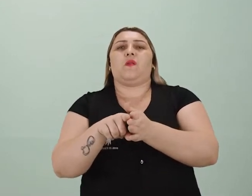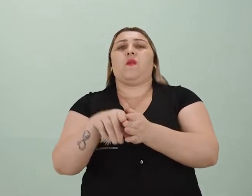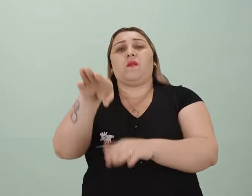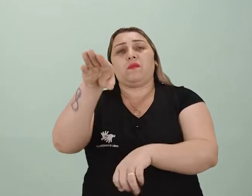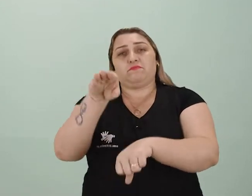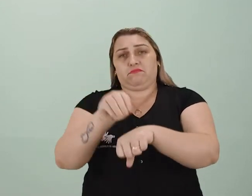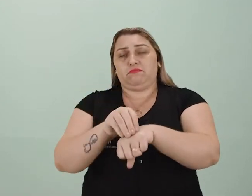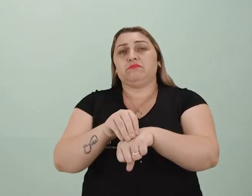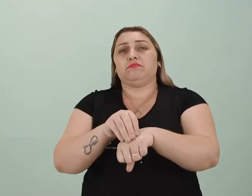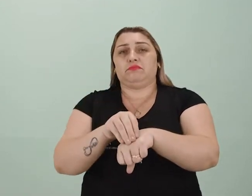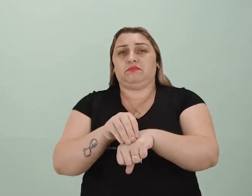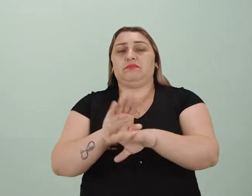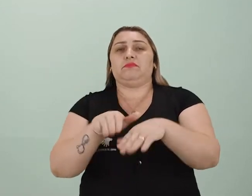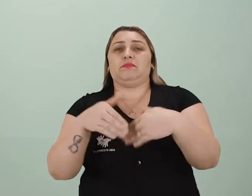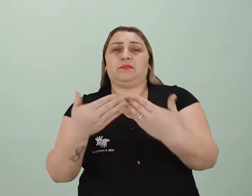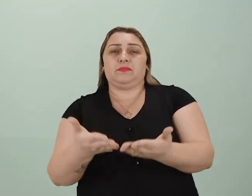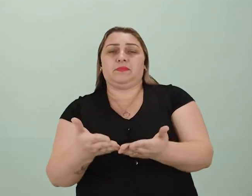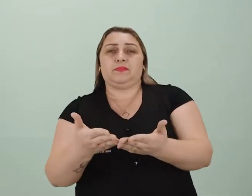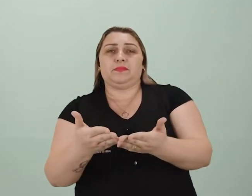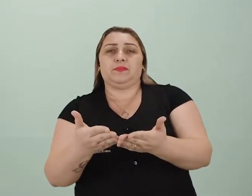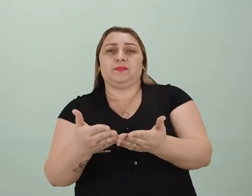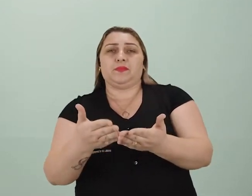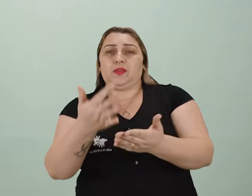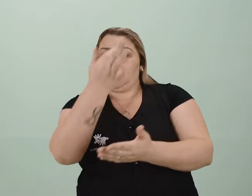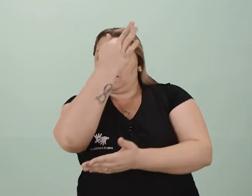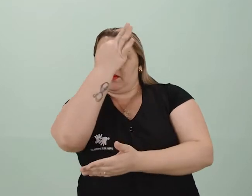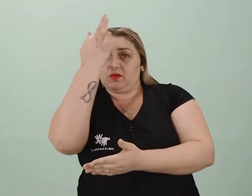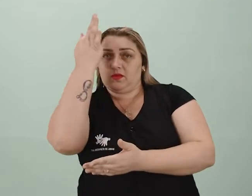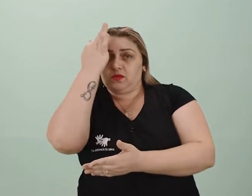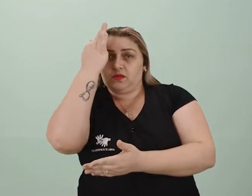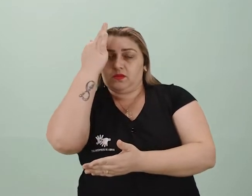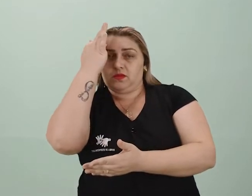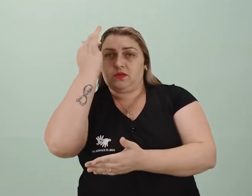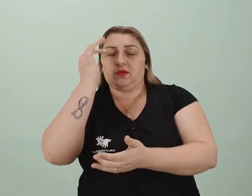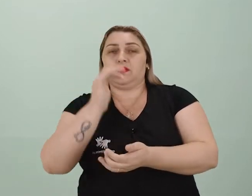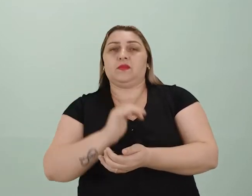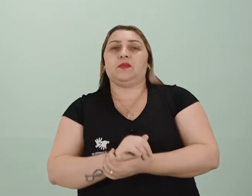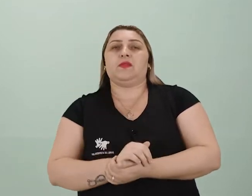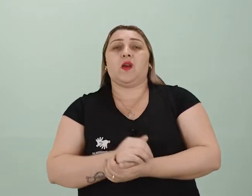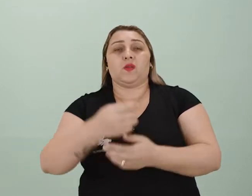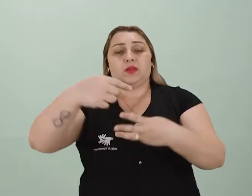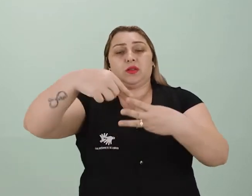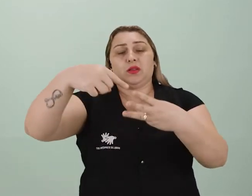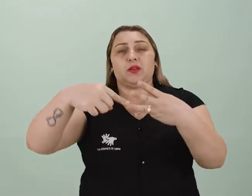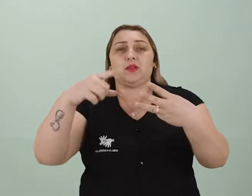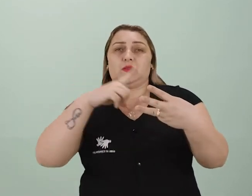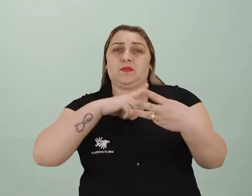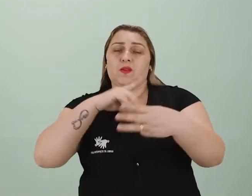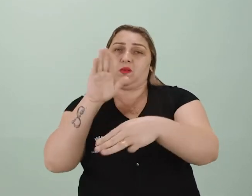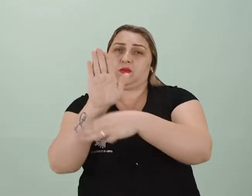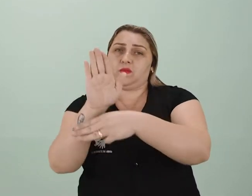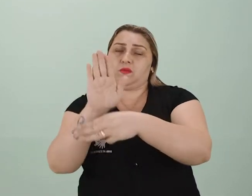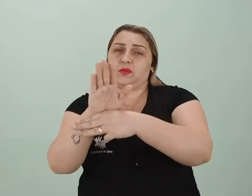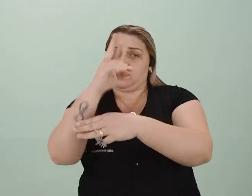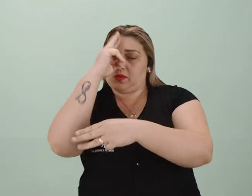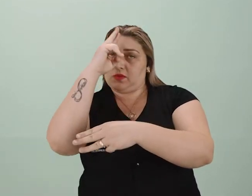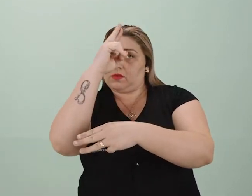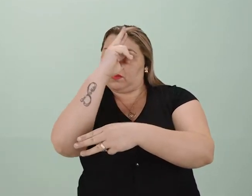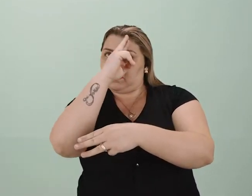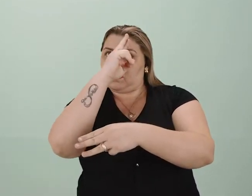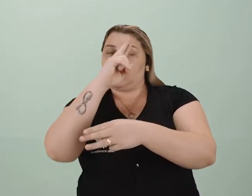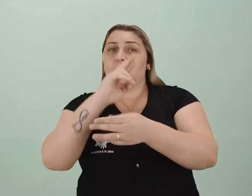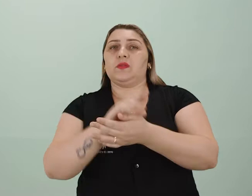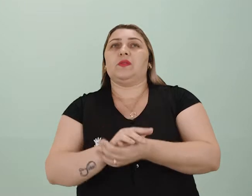conhecimento, eles eram chamados de filósofos. Esses 3 tiveram uma grande contribuição para a história,